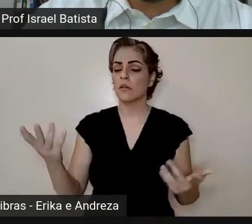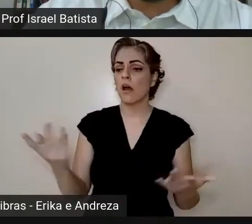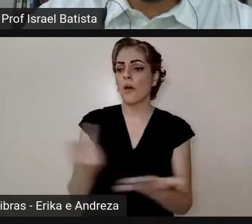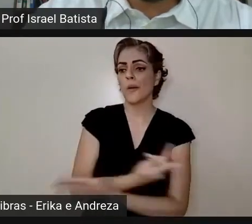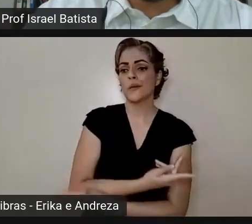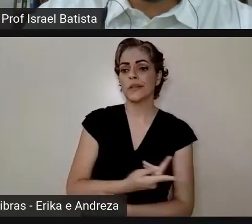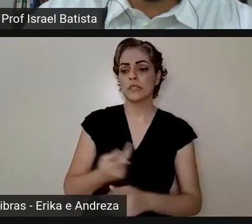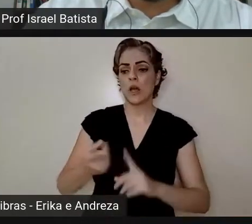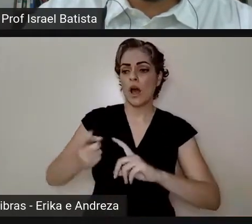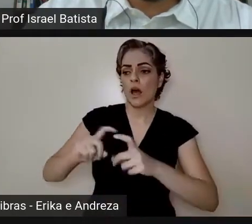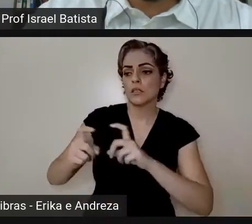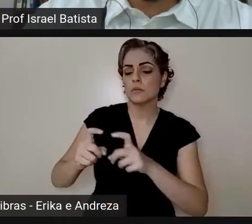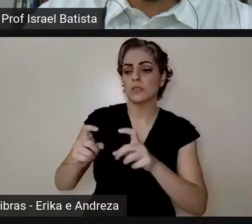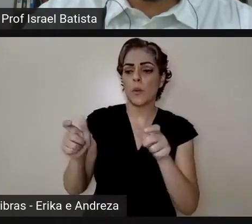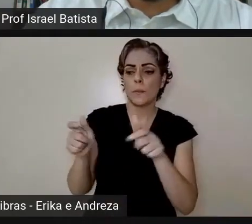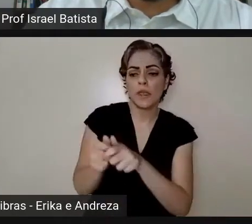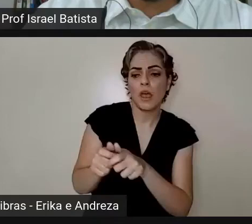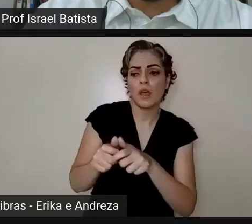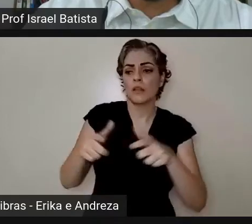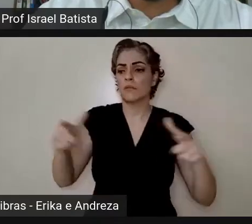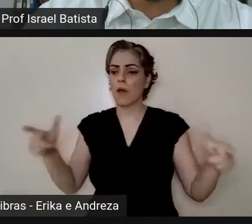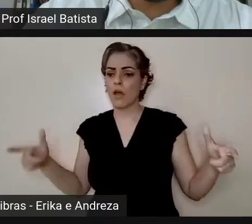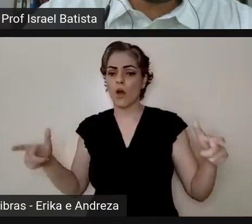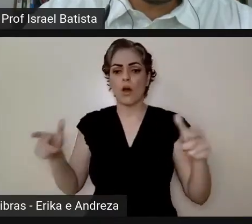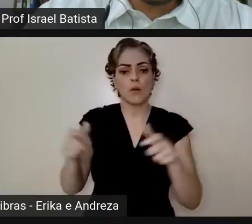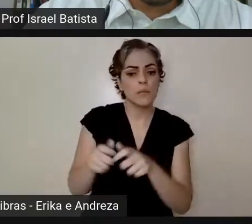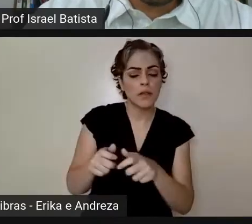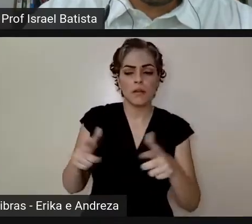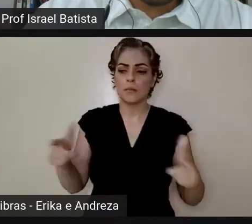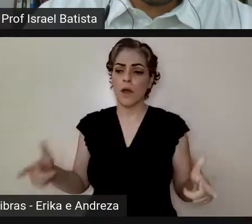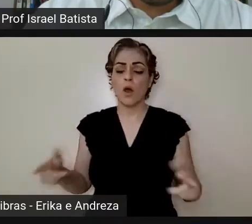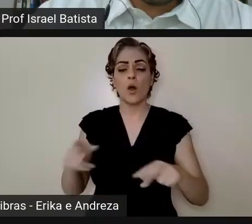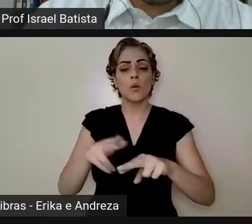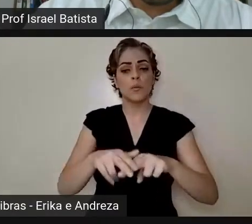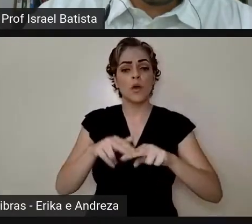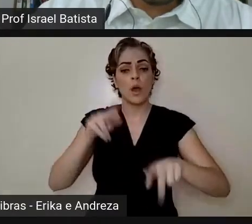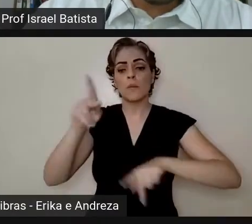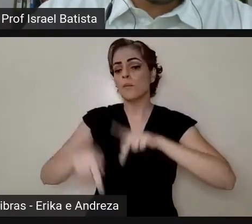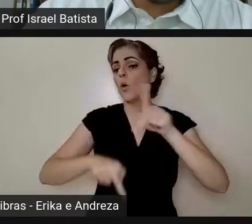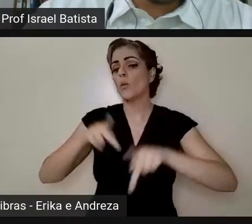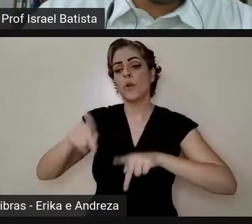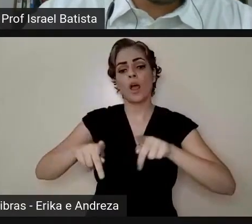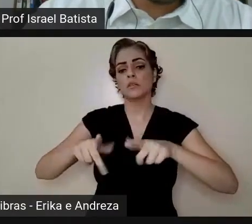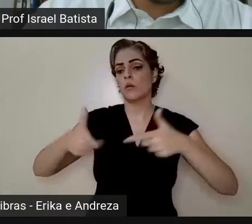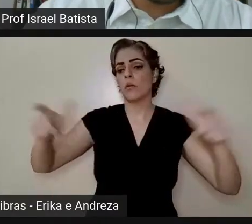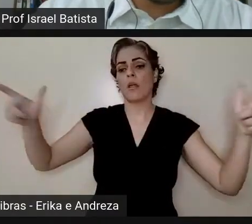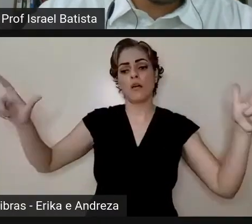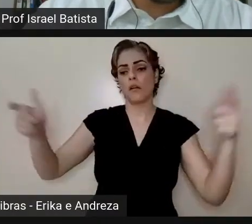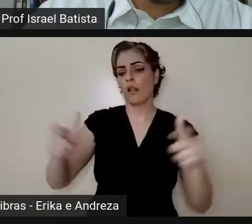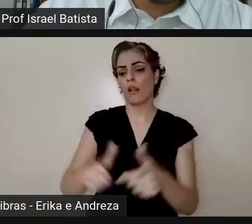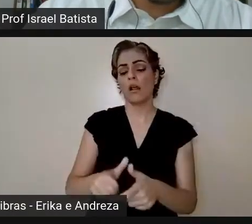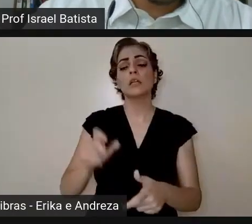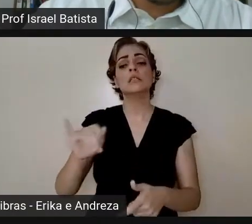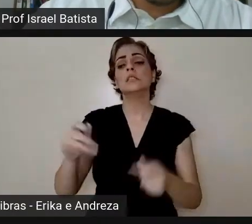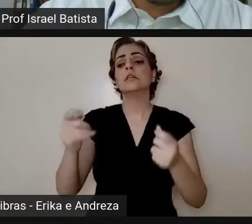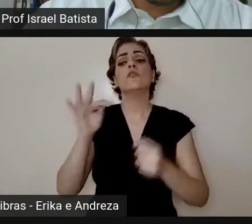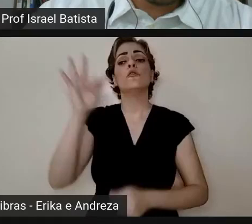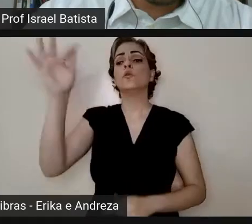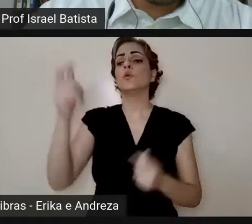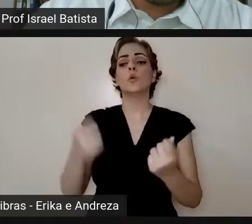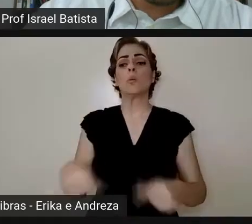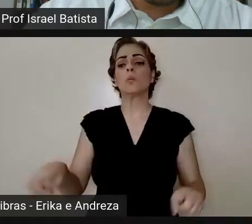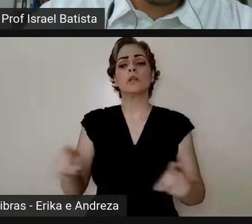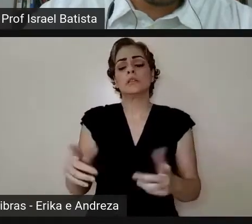tamanho que a mudança demográfica da sociedade em 10, 15 anos faz com que não seja mais necessário. Você tem que ter essa flexibilidade